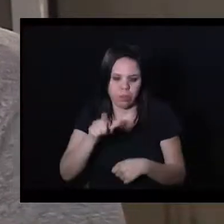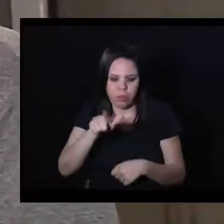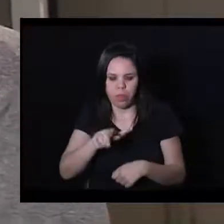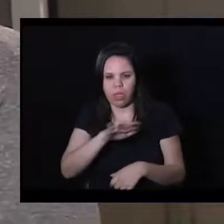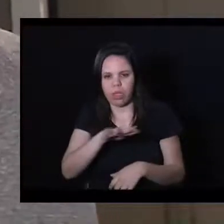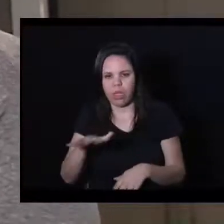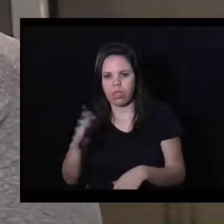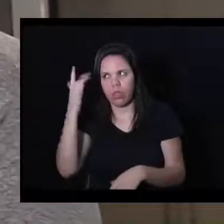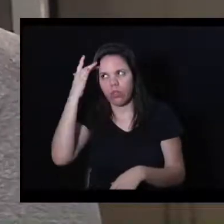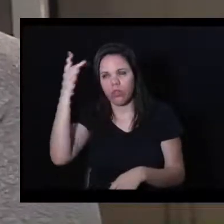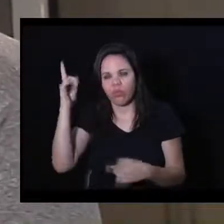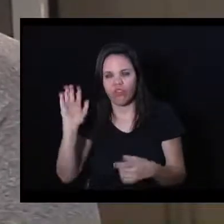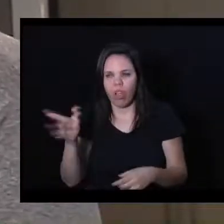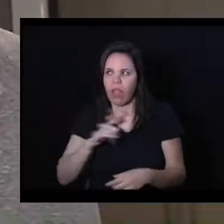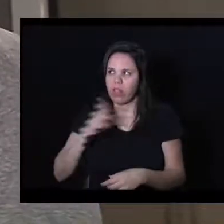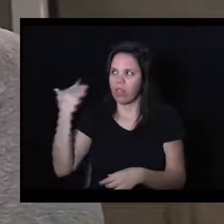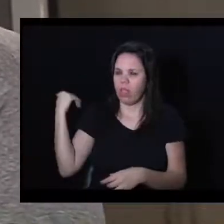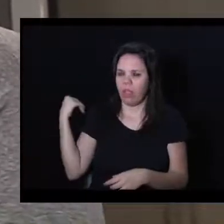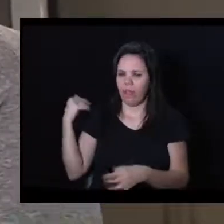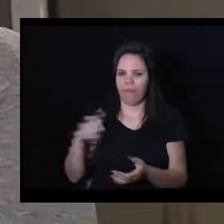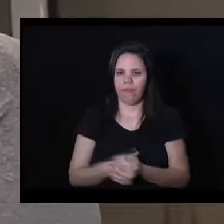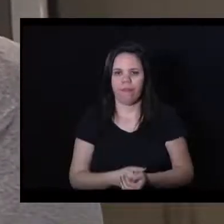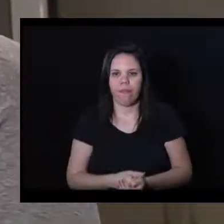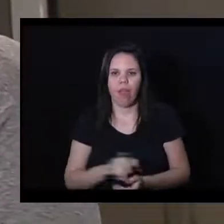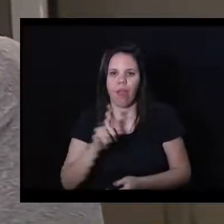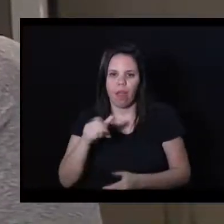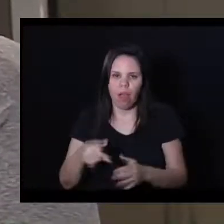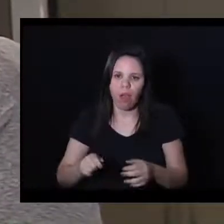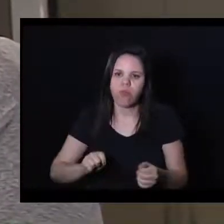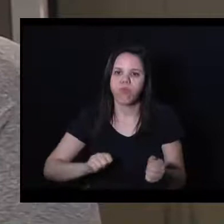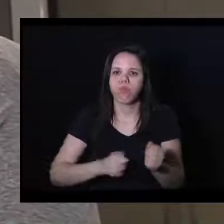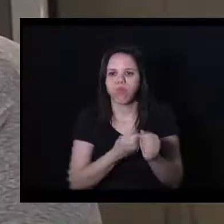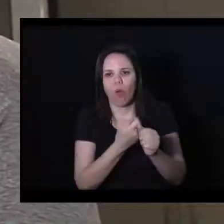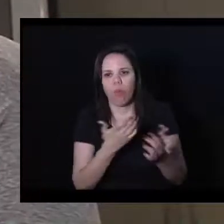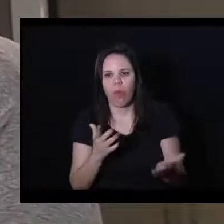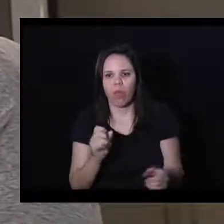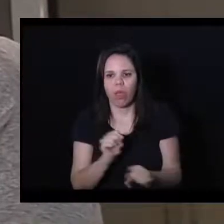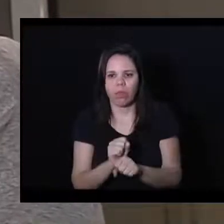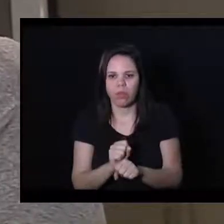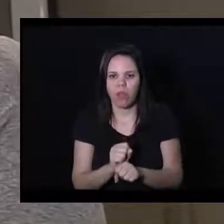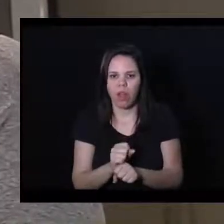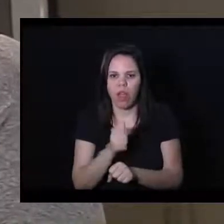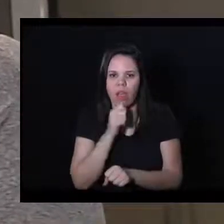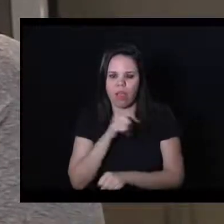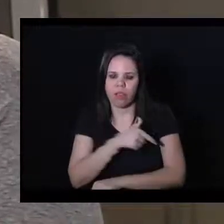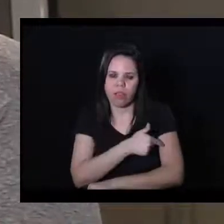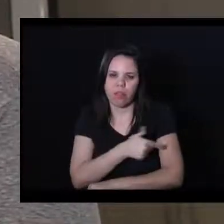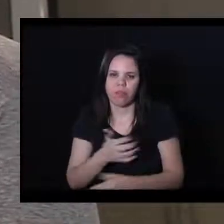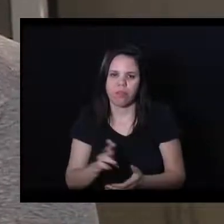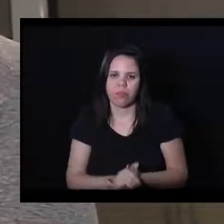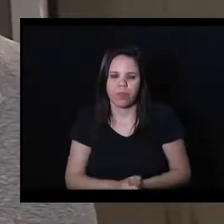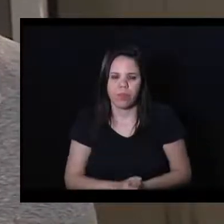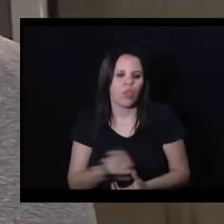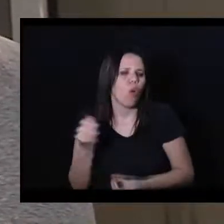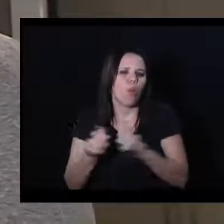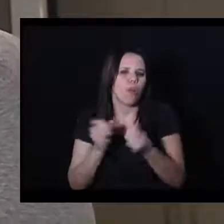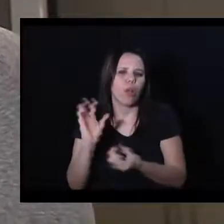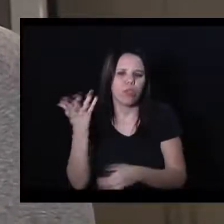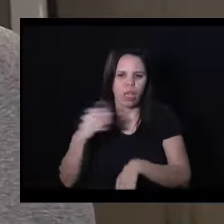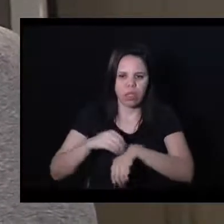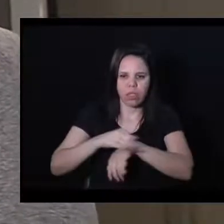criança ou adulto já tenham tido. Então, é o bloqueio vacinal neste momento. Como acontece a transmissão da